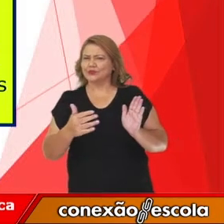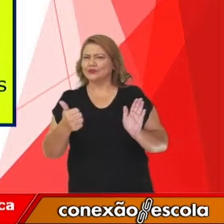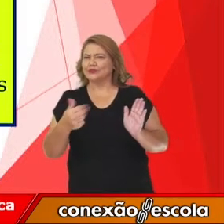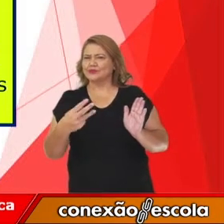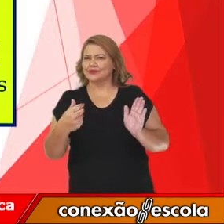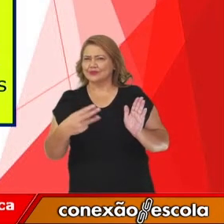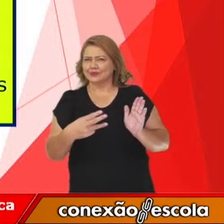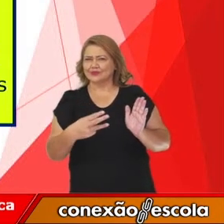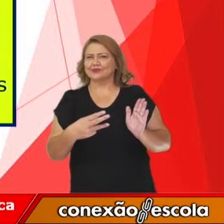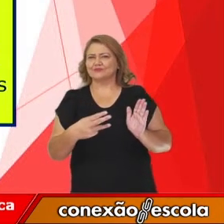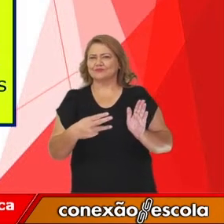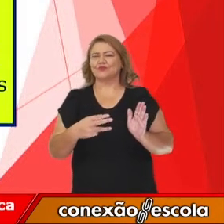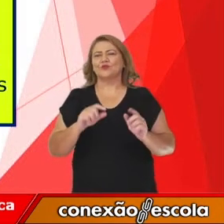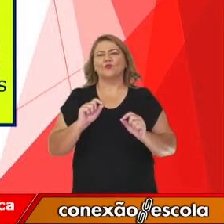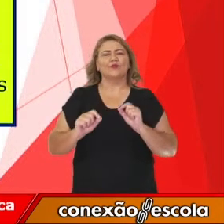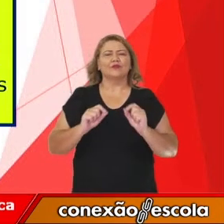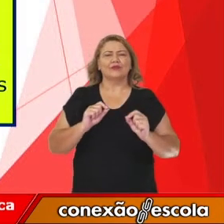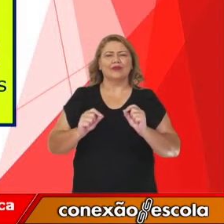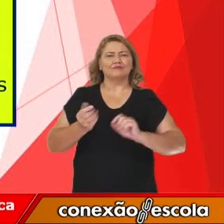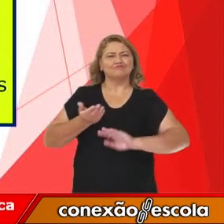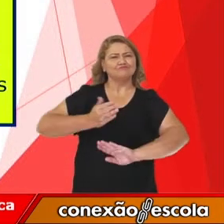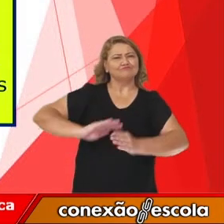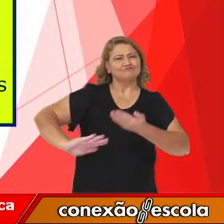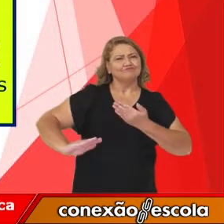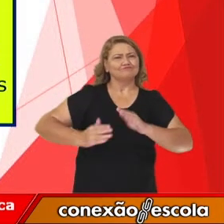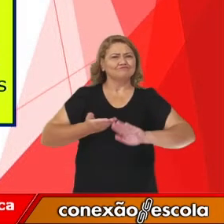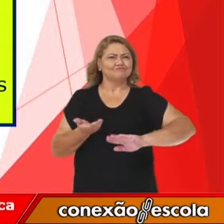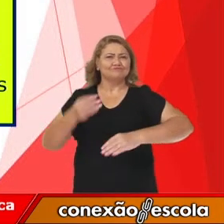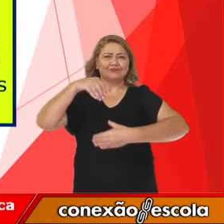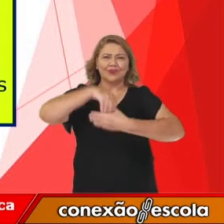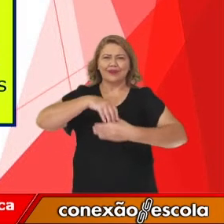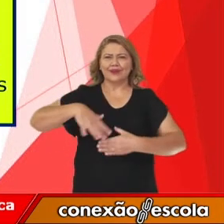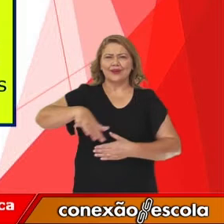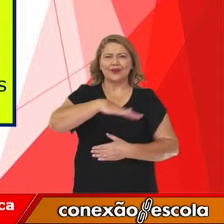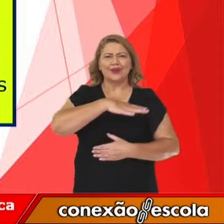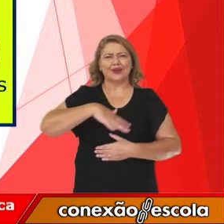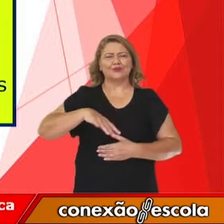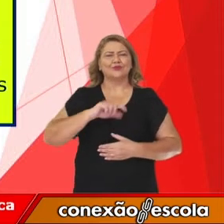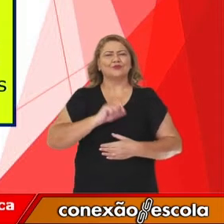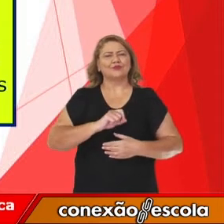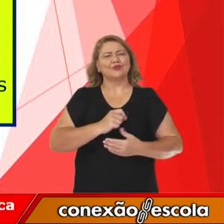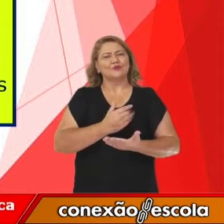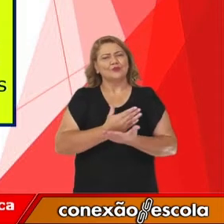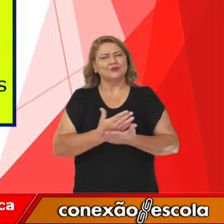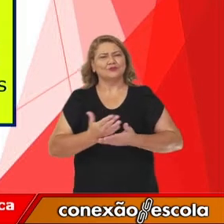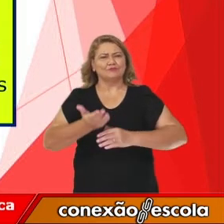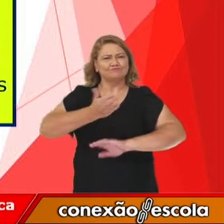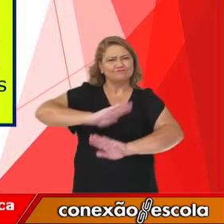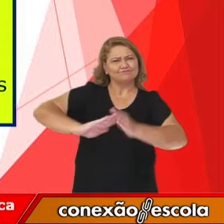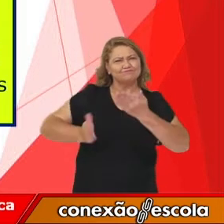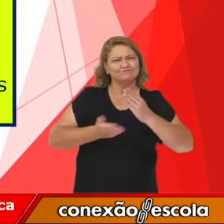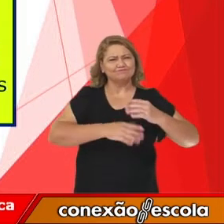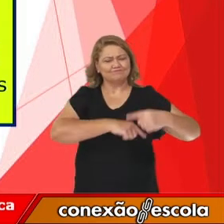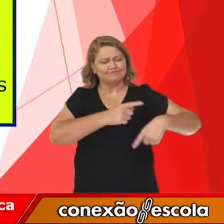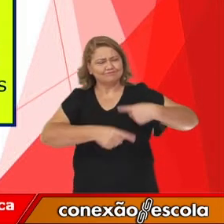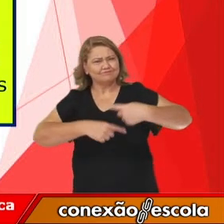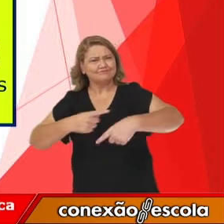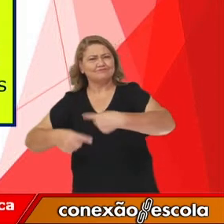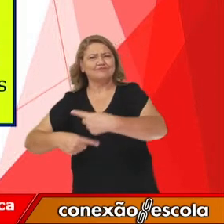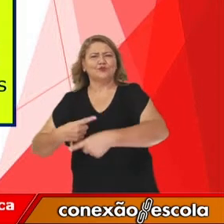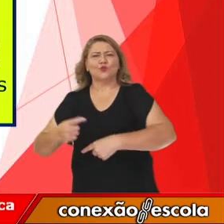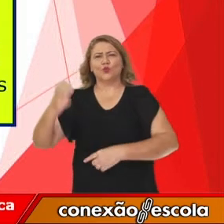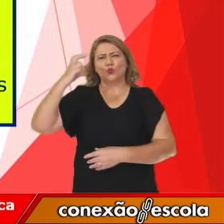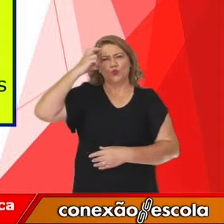como uma arte marcial interna derivada do kung fu herdou milênios